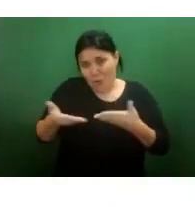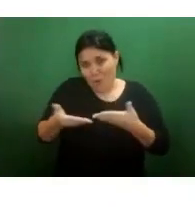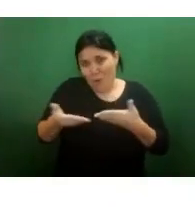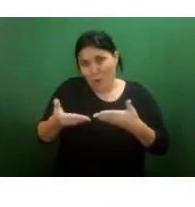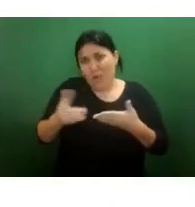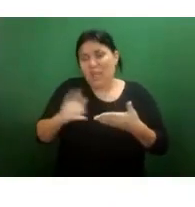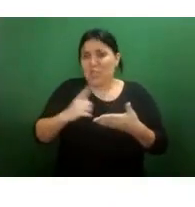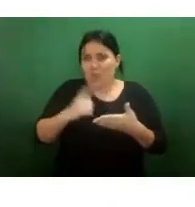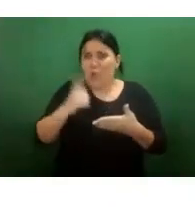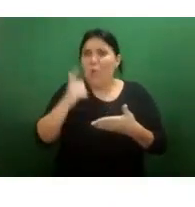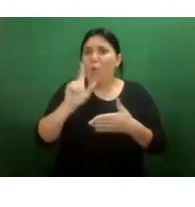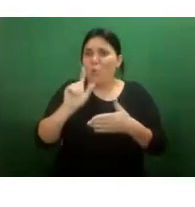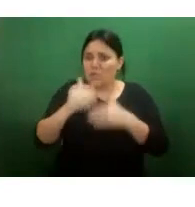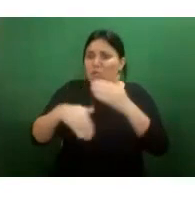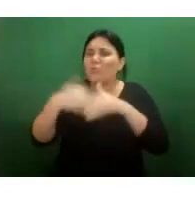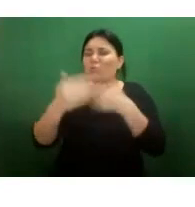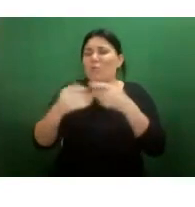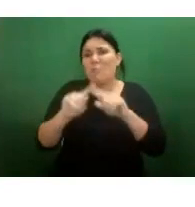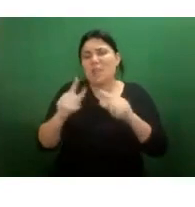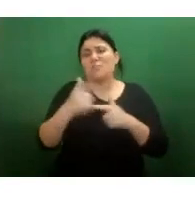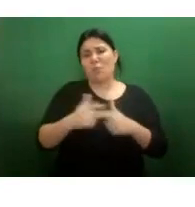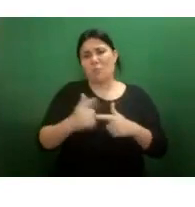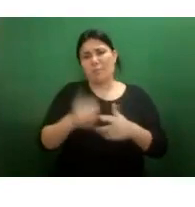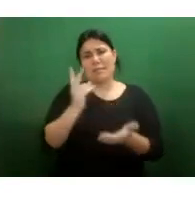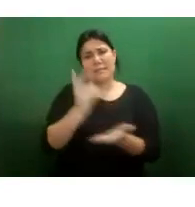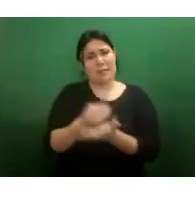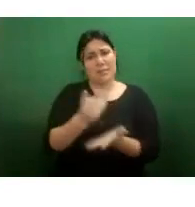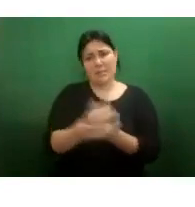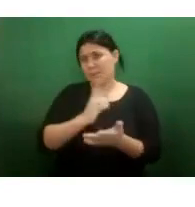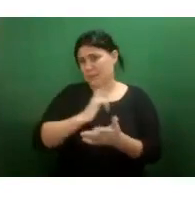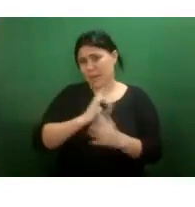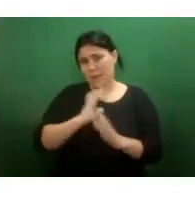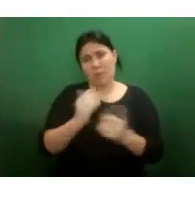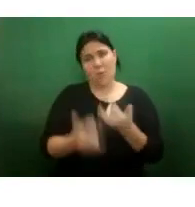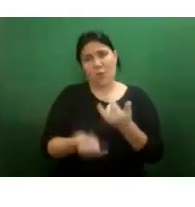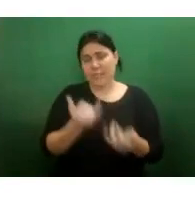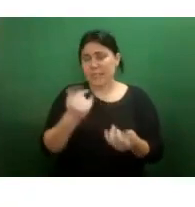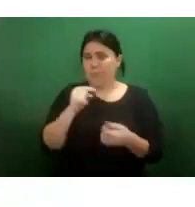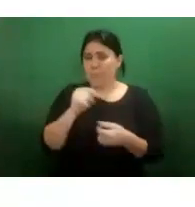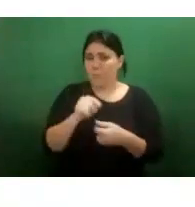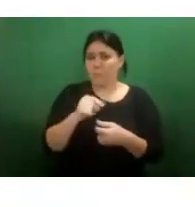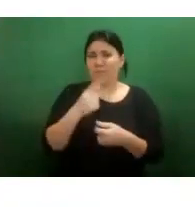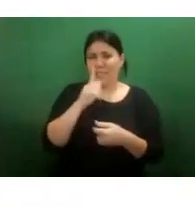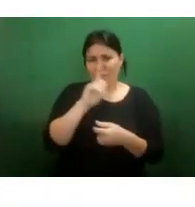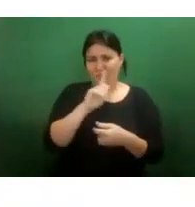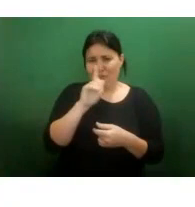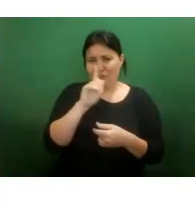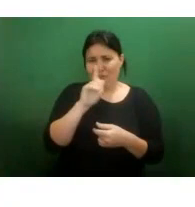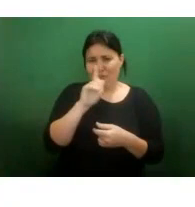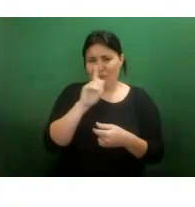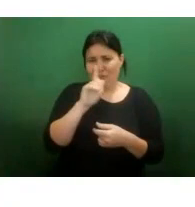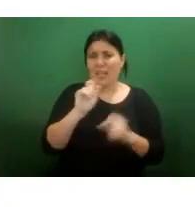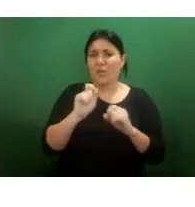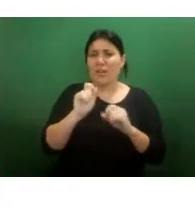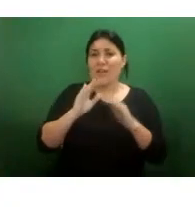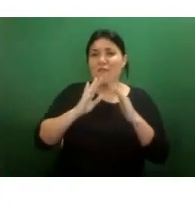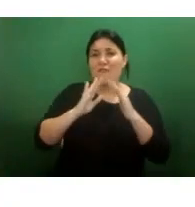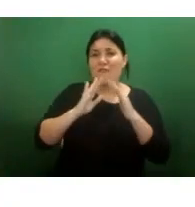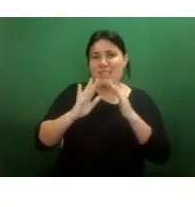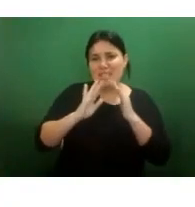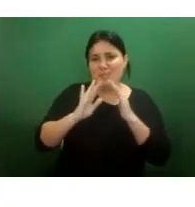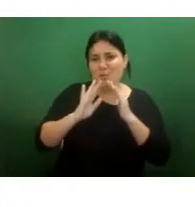sempre aparecem. A Eliana perguntou isso, teve essa falha na transmissão do Facebook no